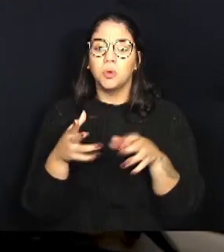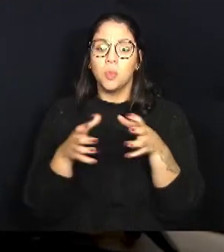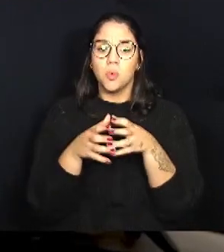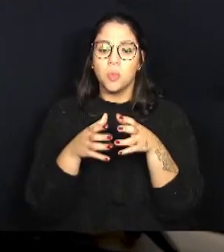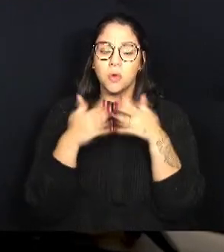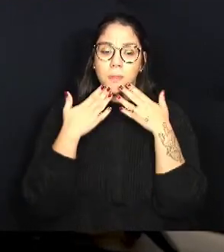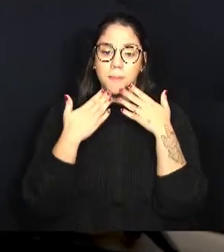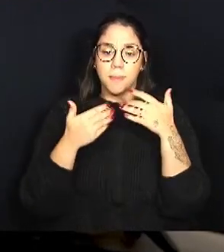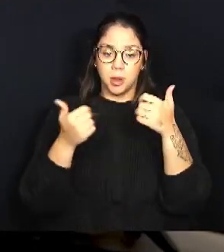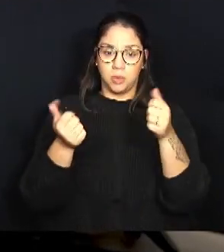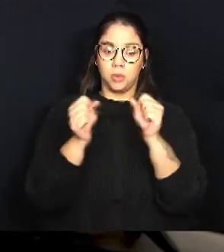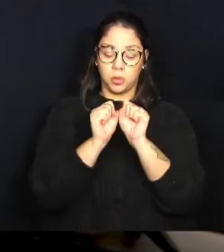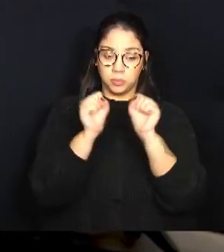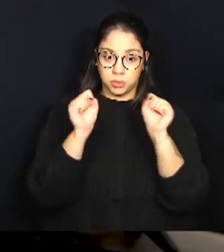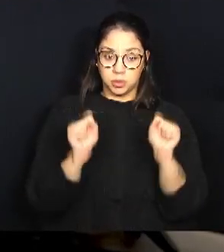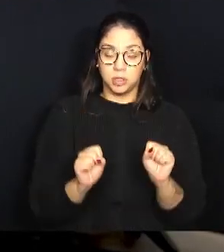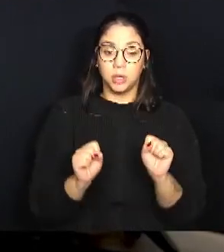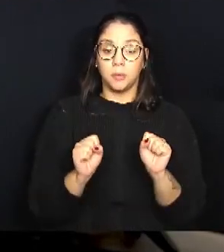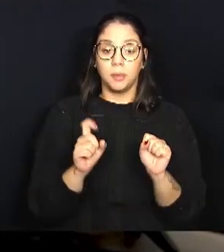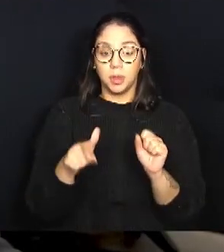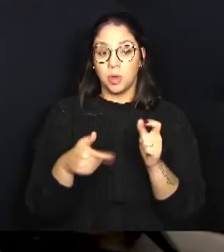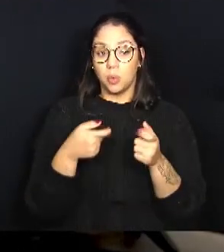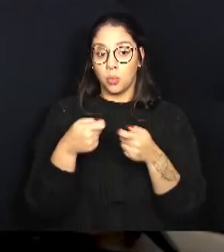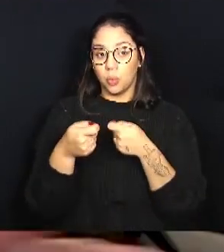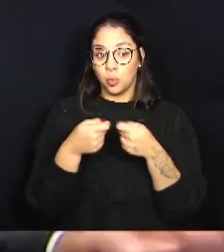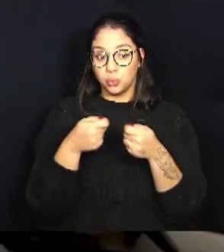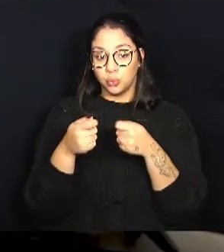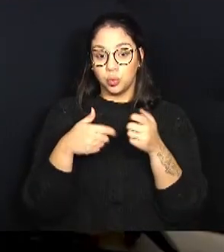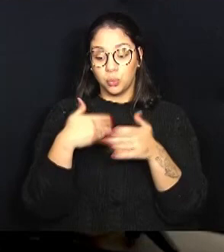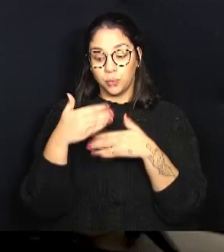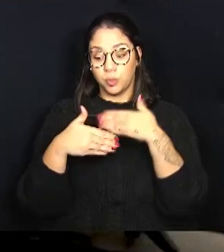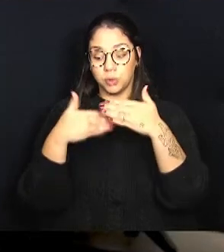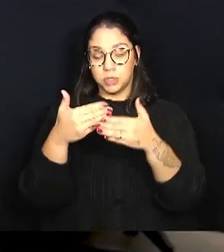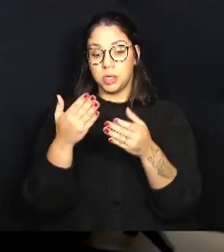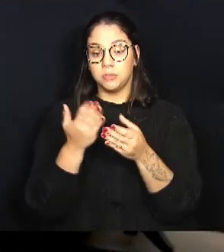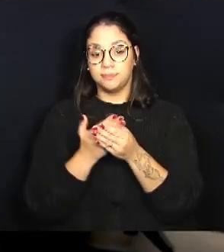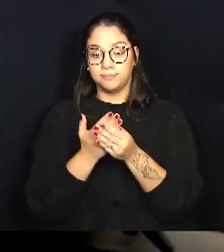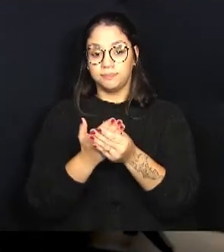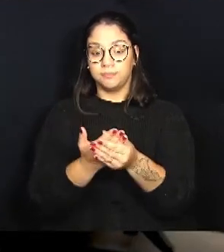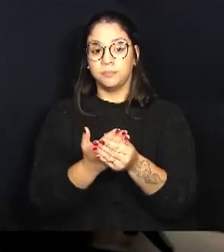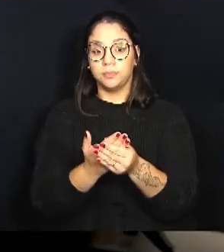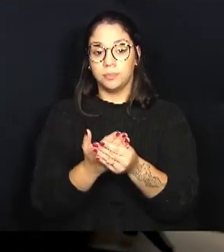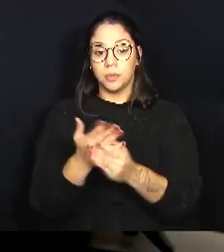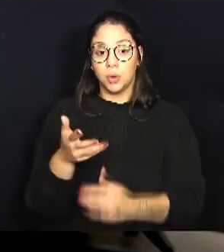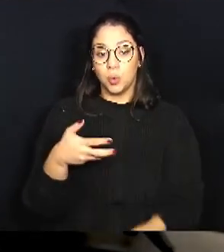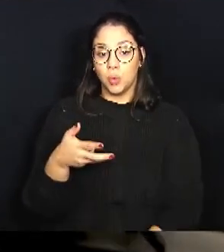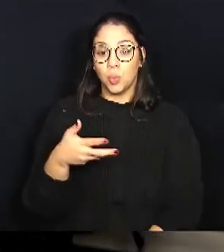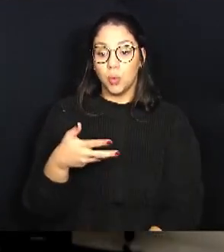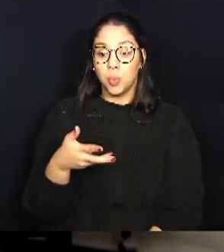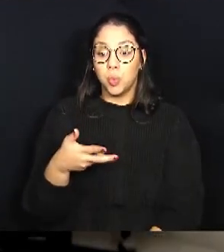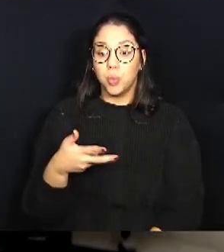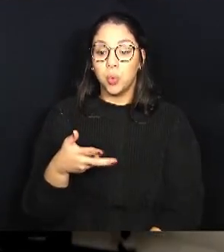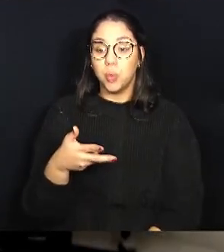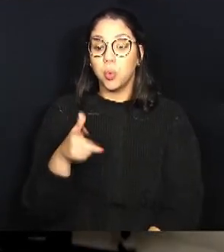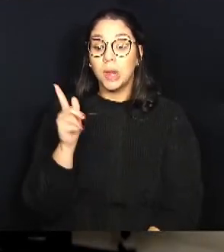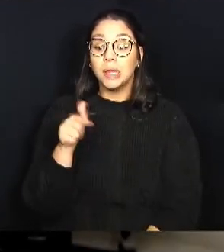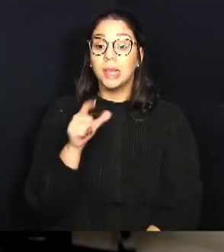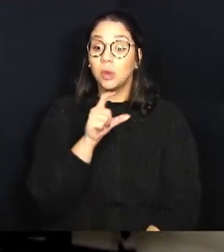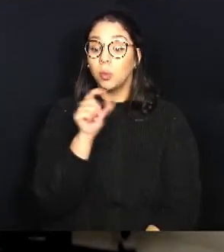os sistemas de controle, os processos, os fluxos dos processos, para que isso